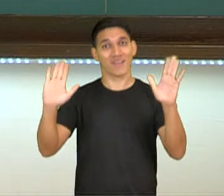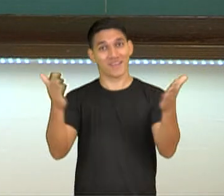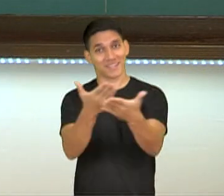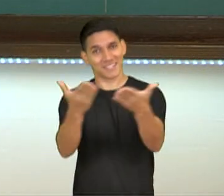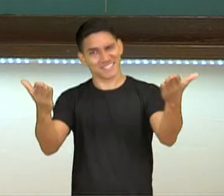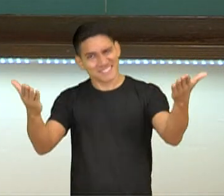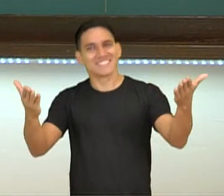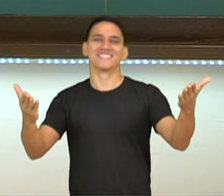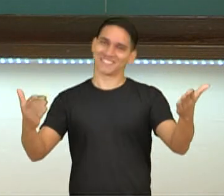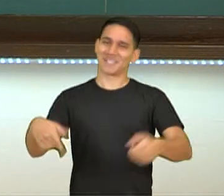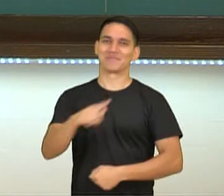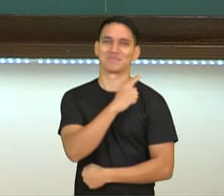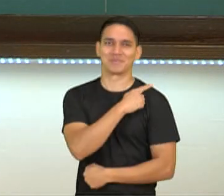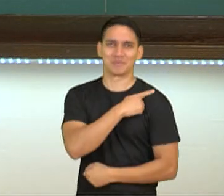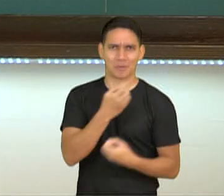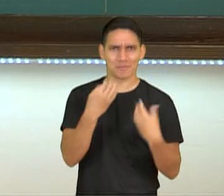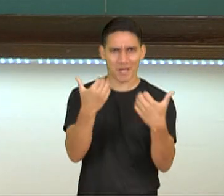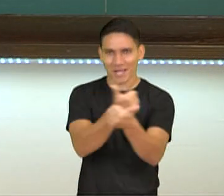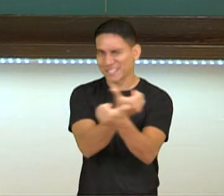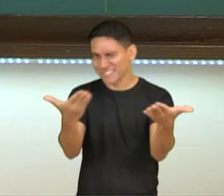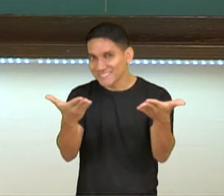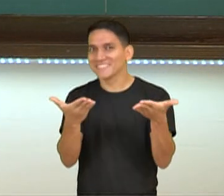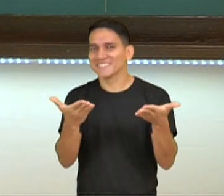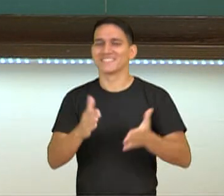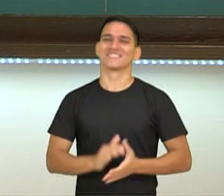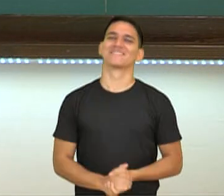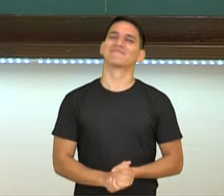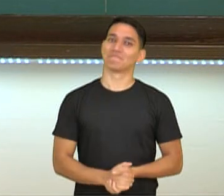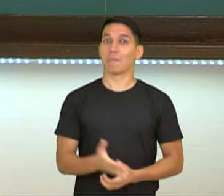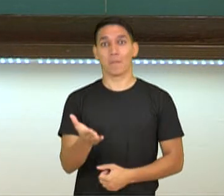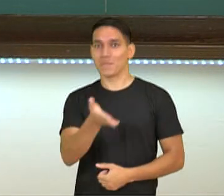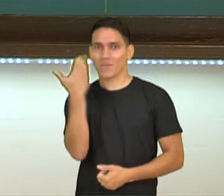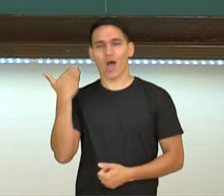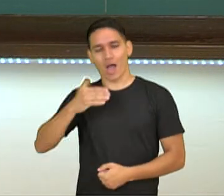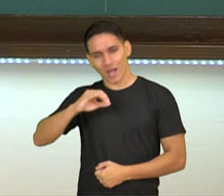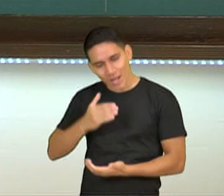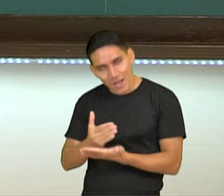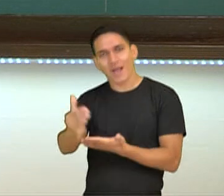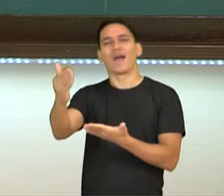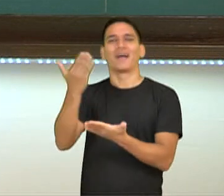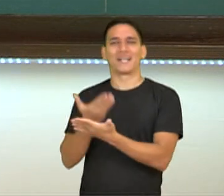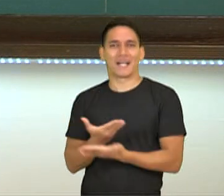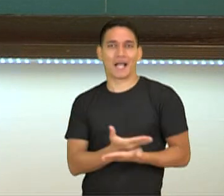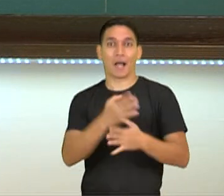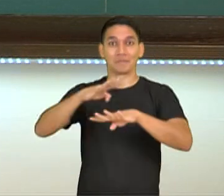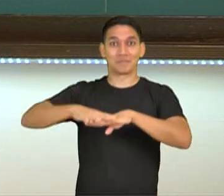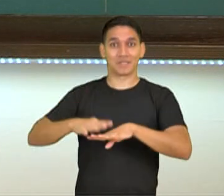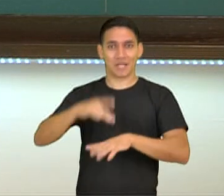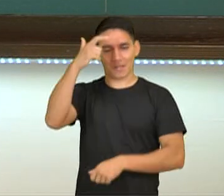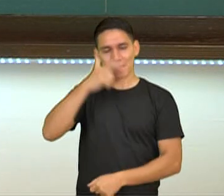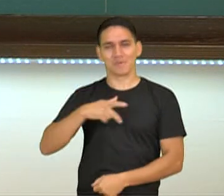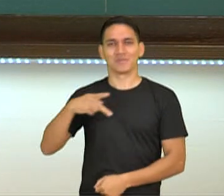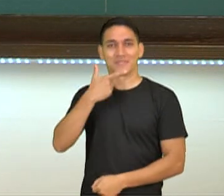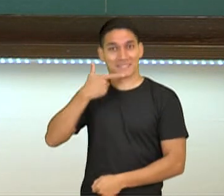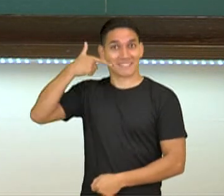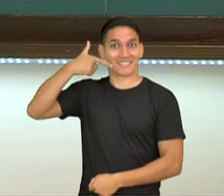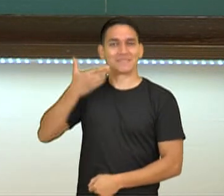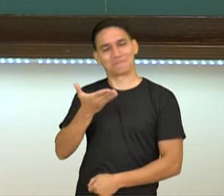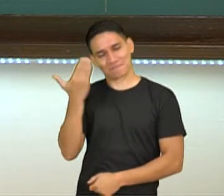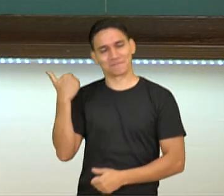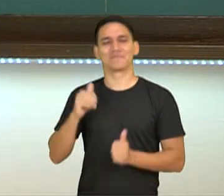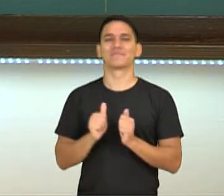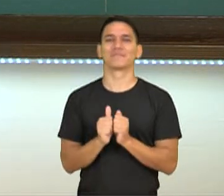aí, galerinha da primeira série, tudo jóia com vocês? Bora lá para mais uma aulinha de matemática aqui com a professora Neumar?